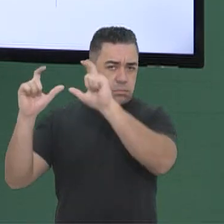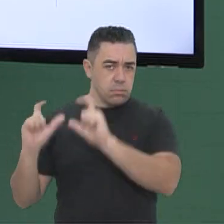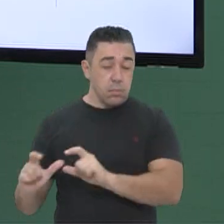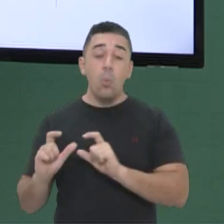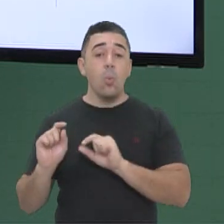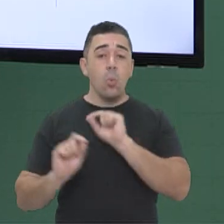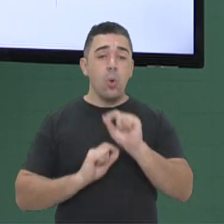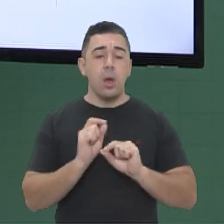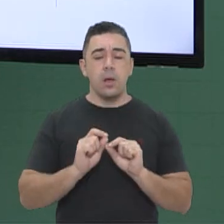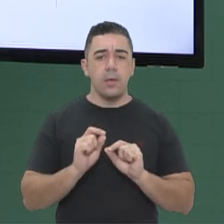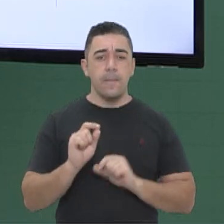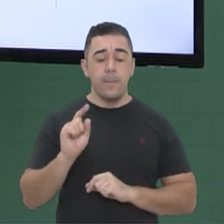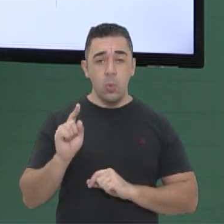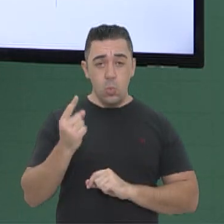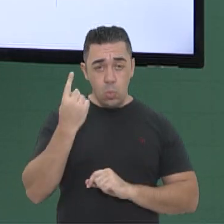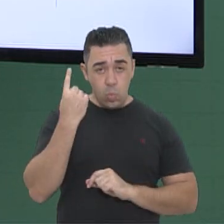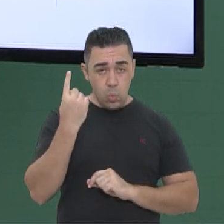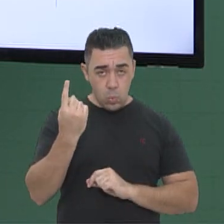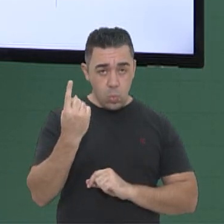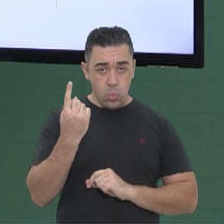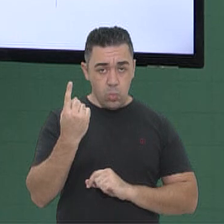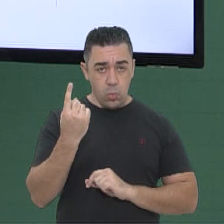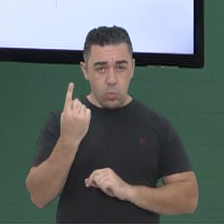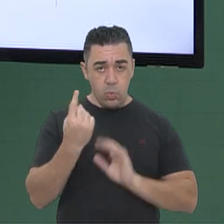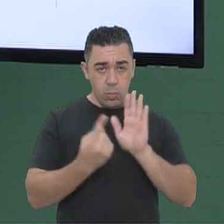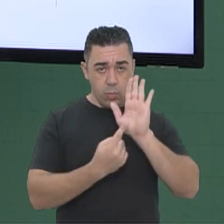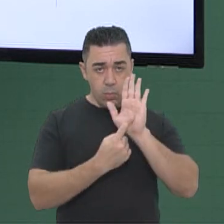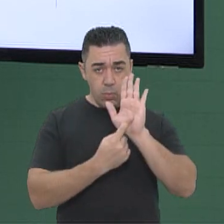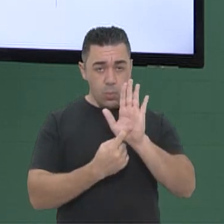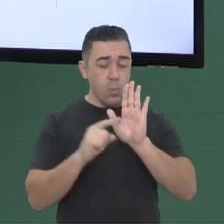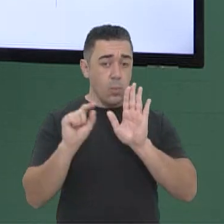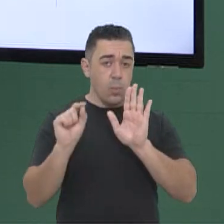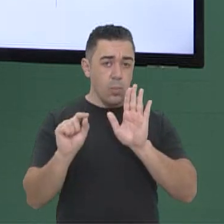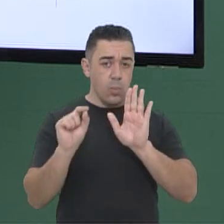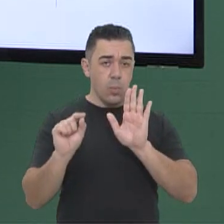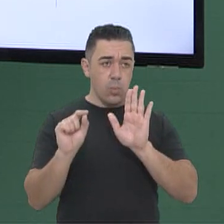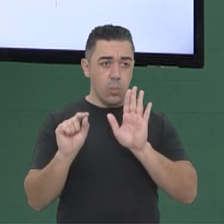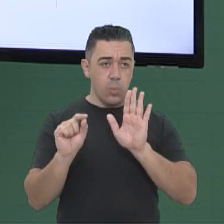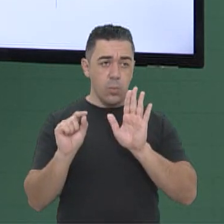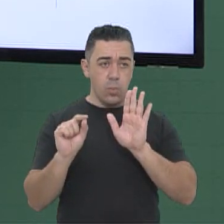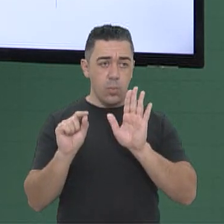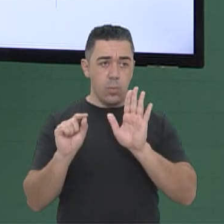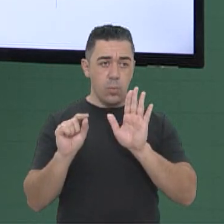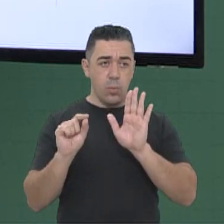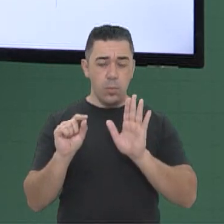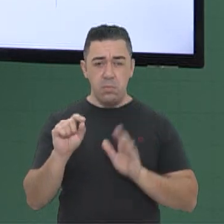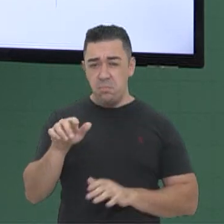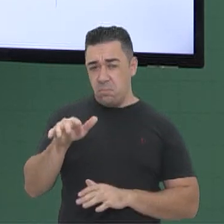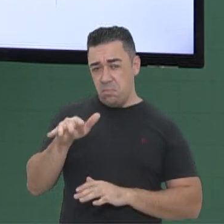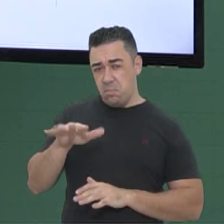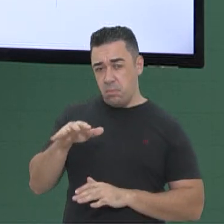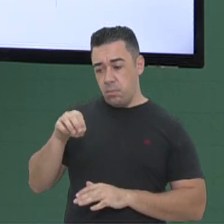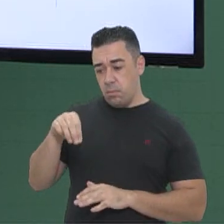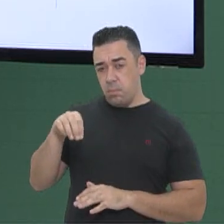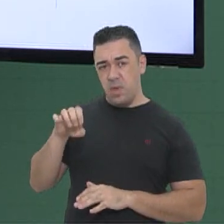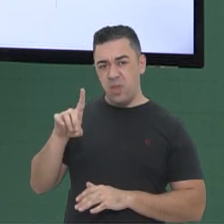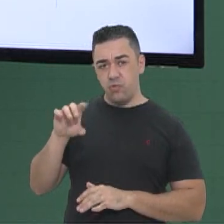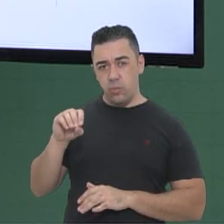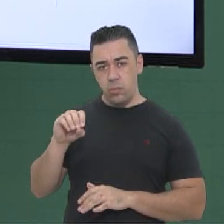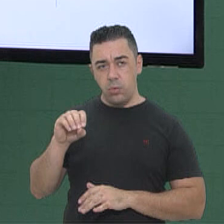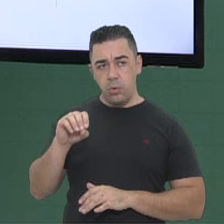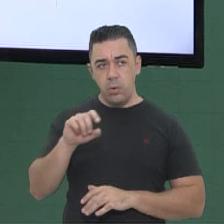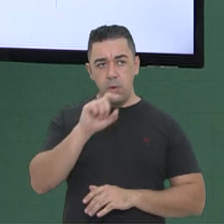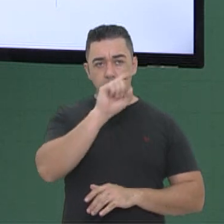aspectos, um deles aqui está como médio e os